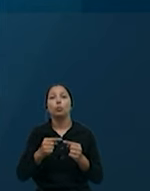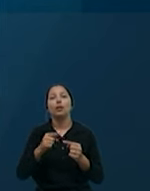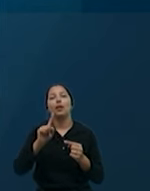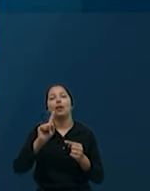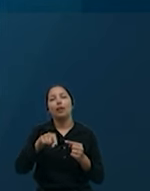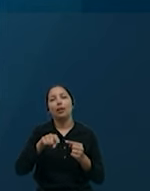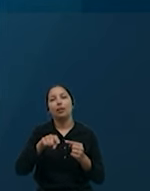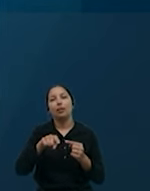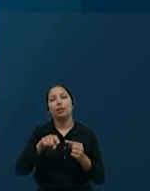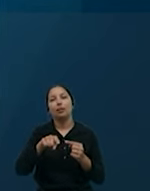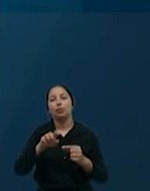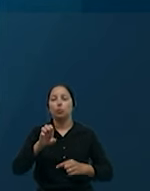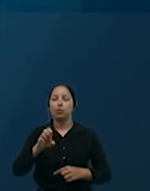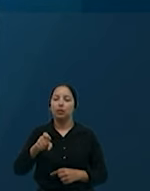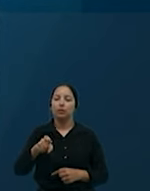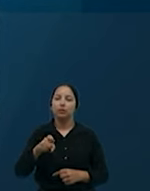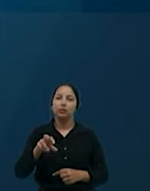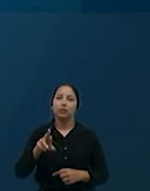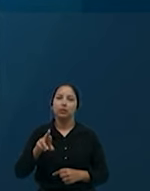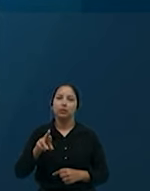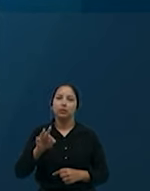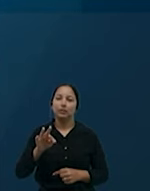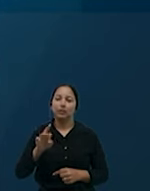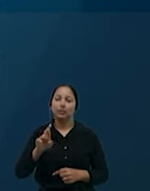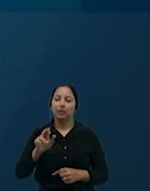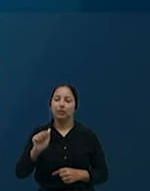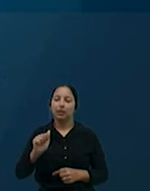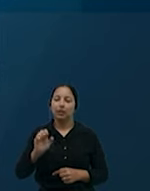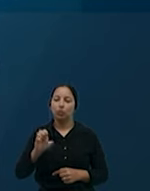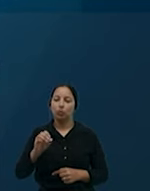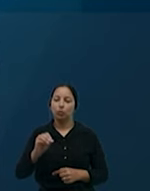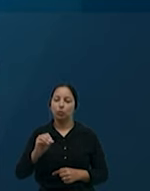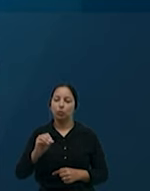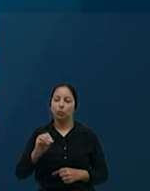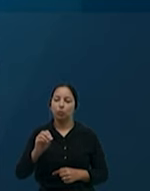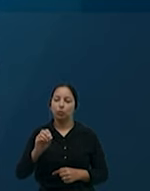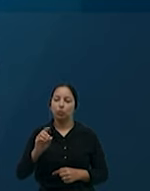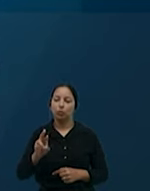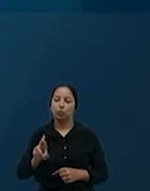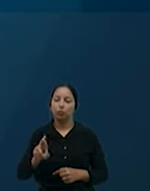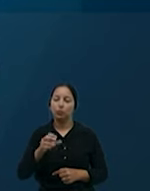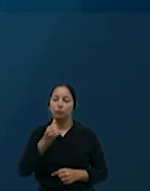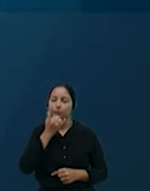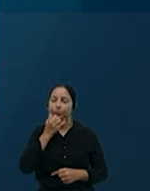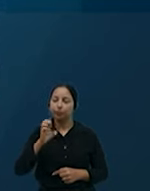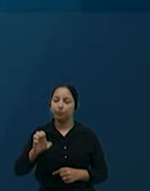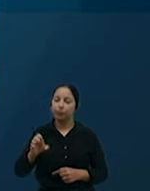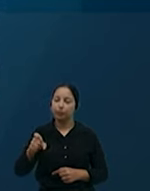Constituição. Na minha visão, se a gente aplica um princípio da fungibilidade ou